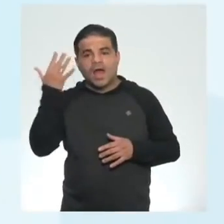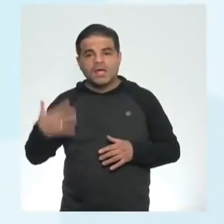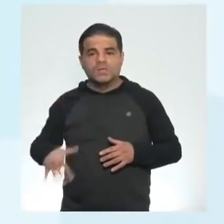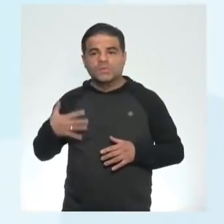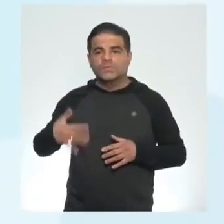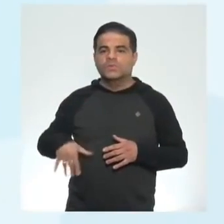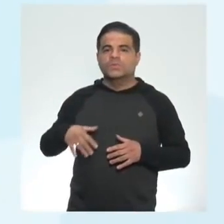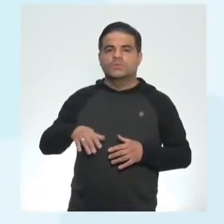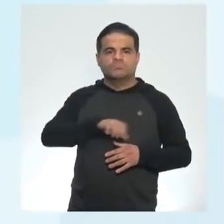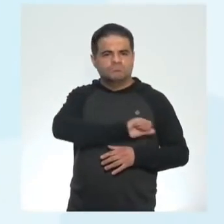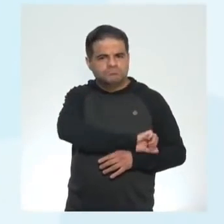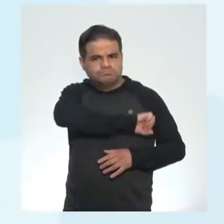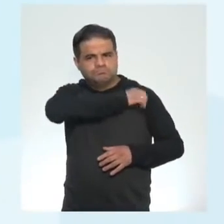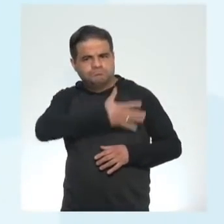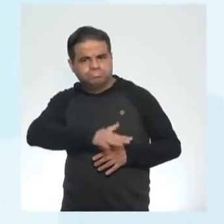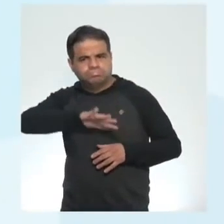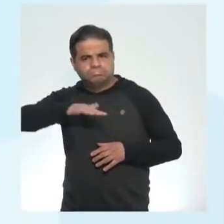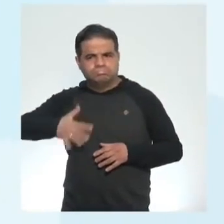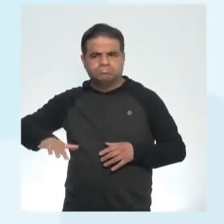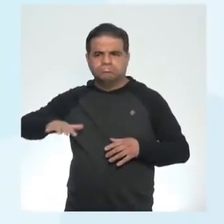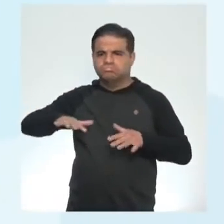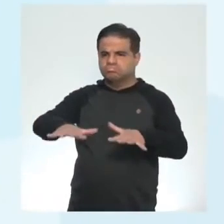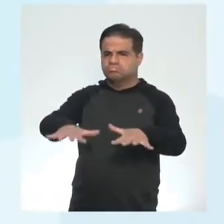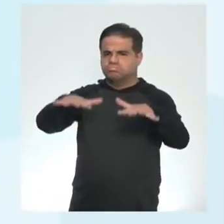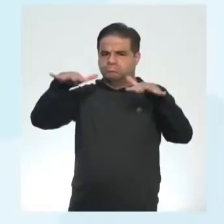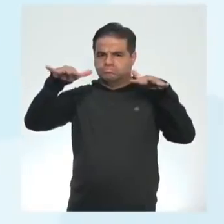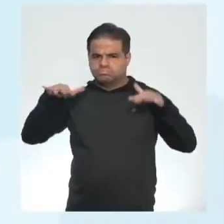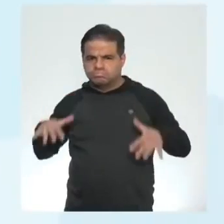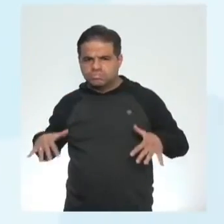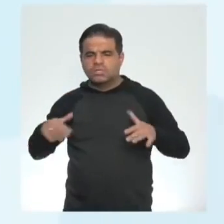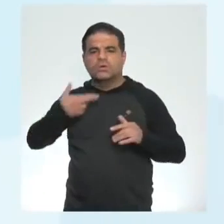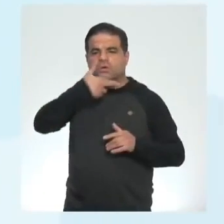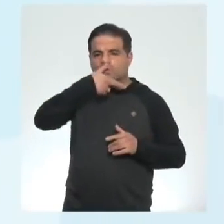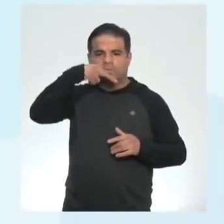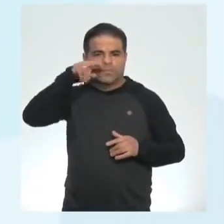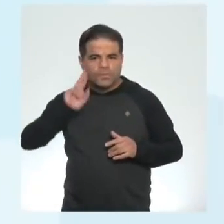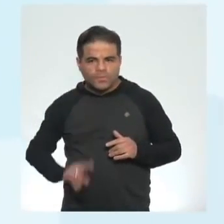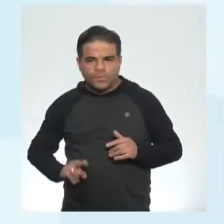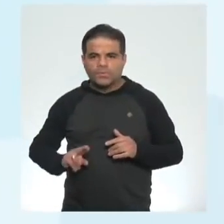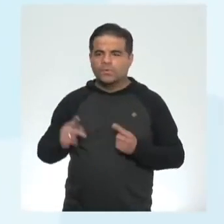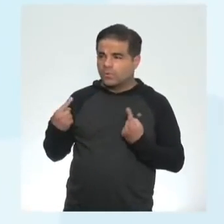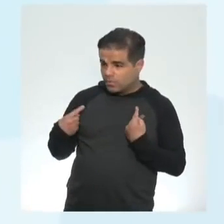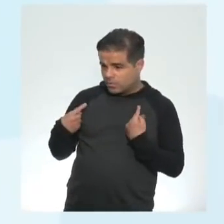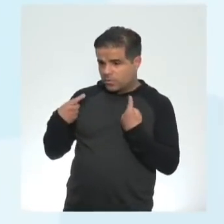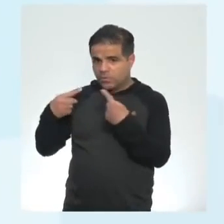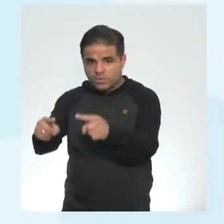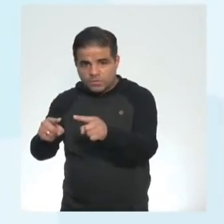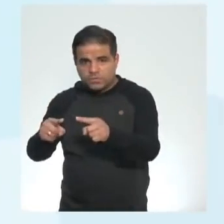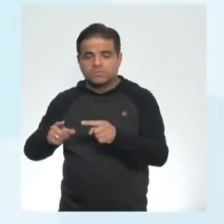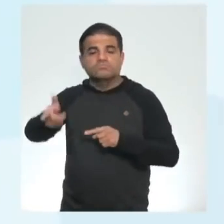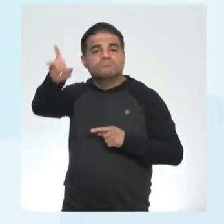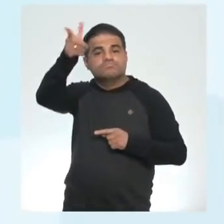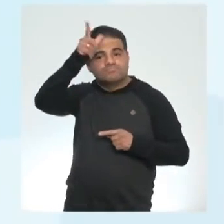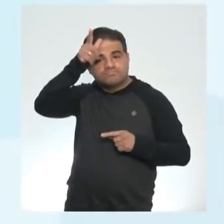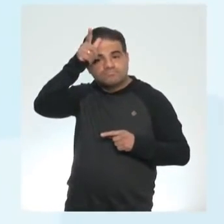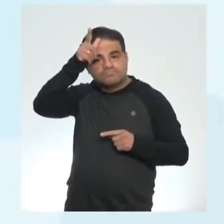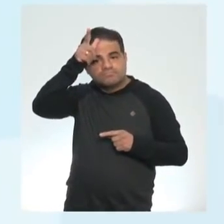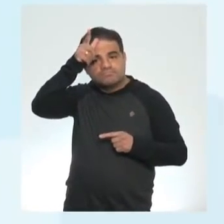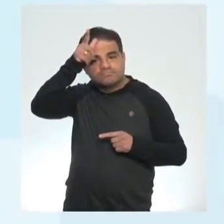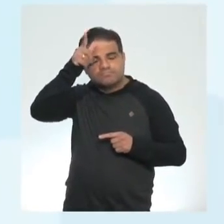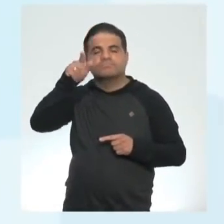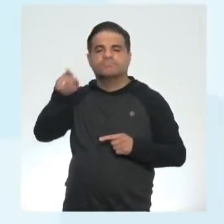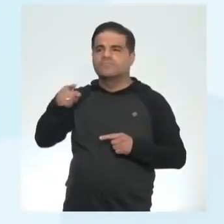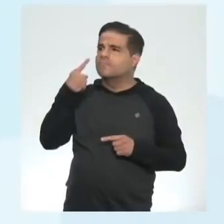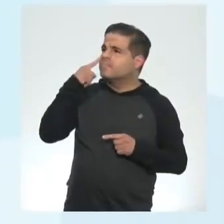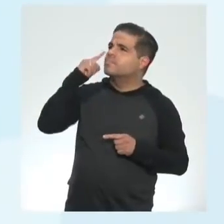de ondas do exército russo contra os alemães.